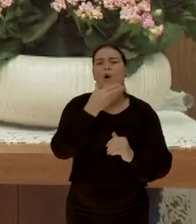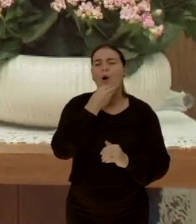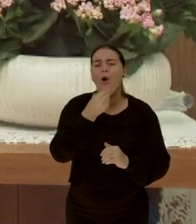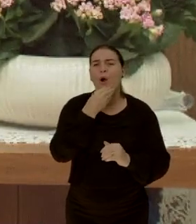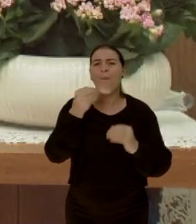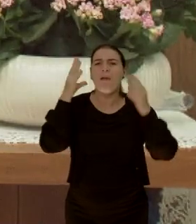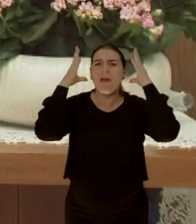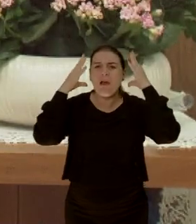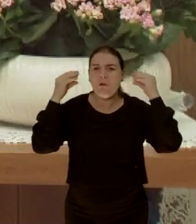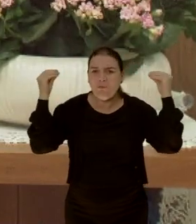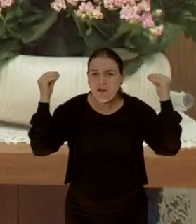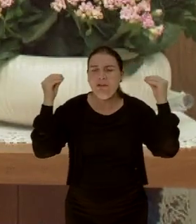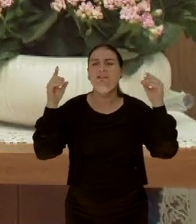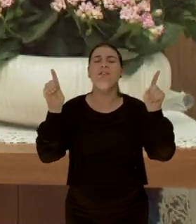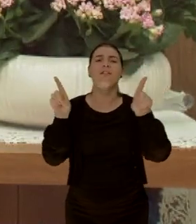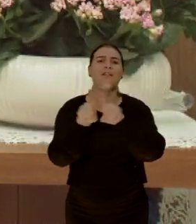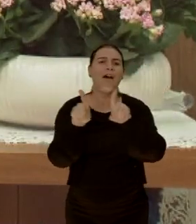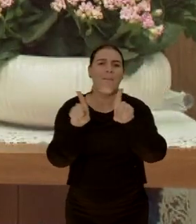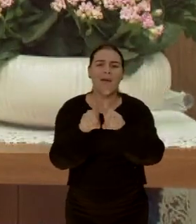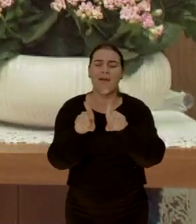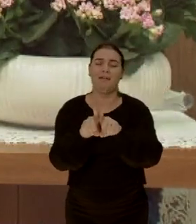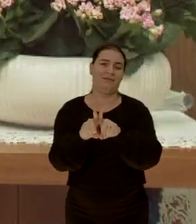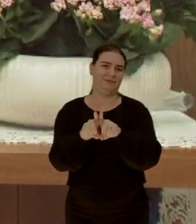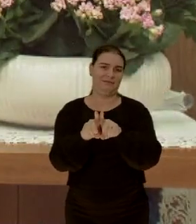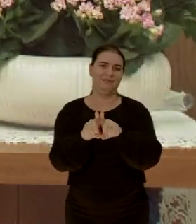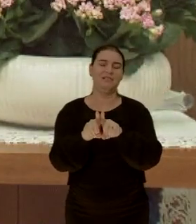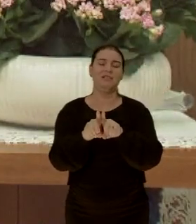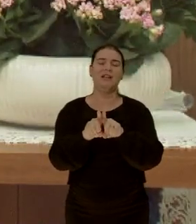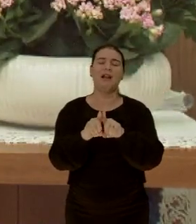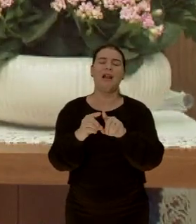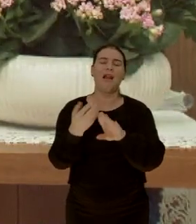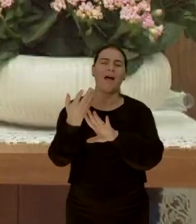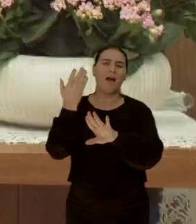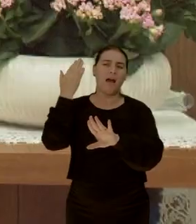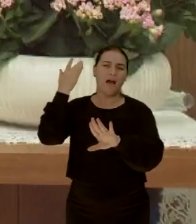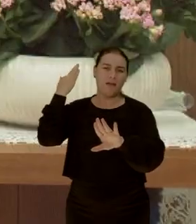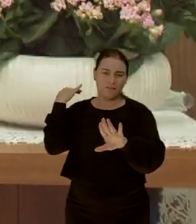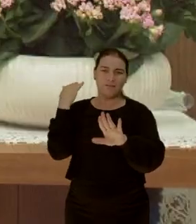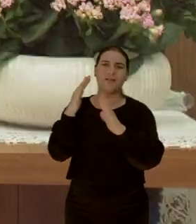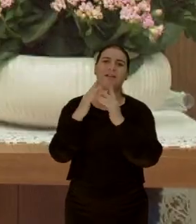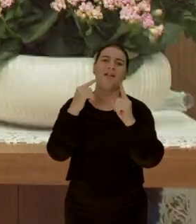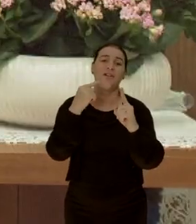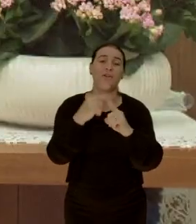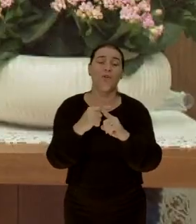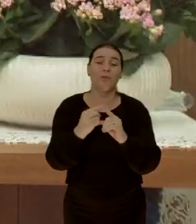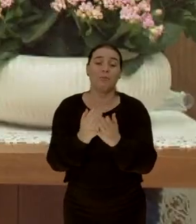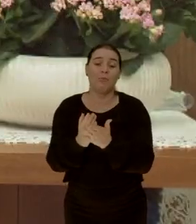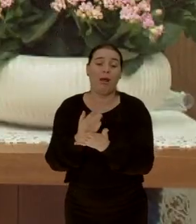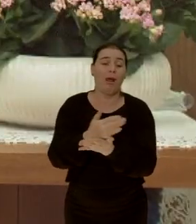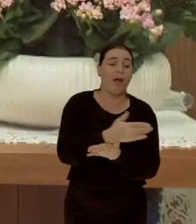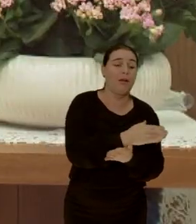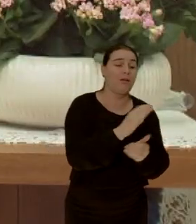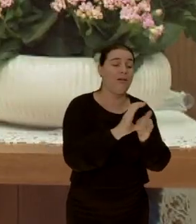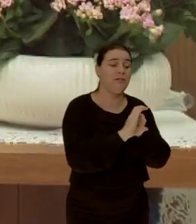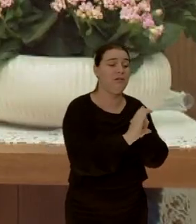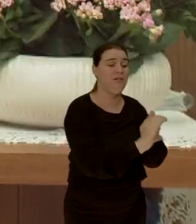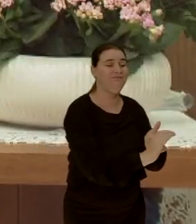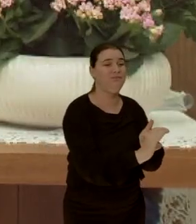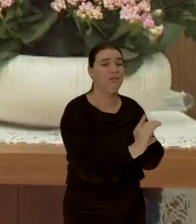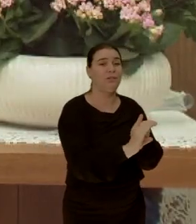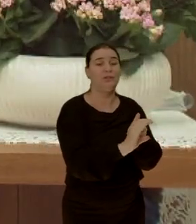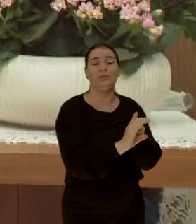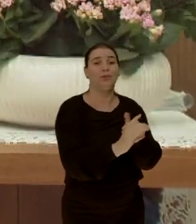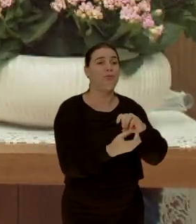do tempo da igreja em si, quando perdeu o seu rumo desse cristianismo, completamente